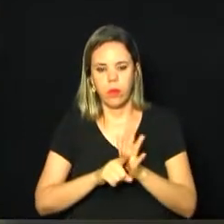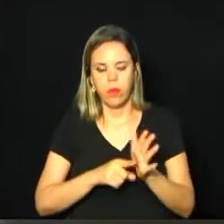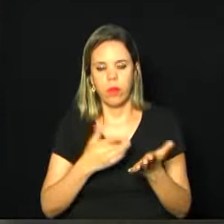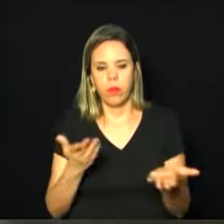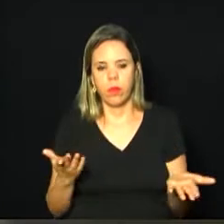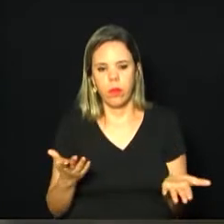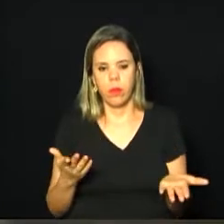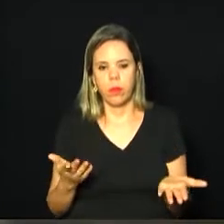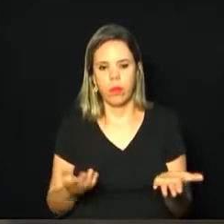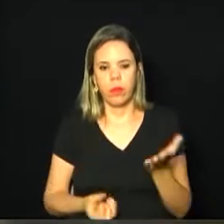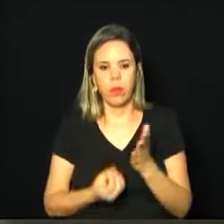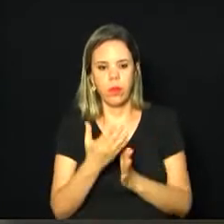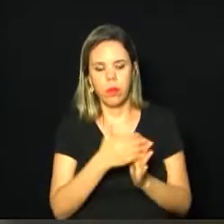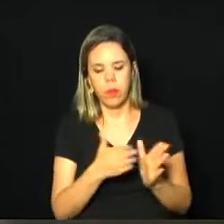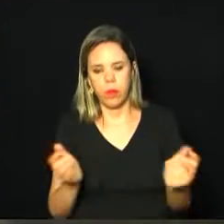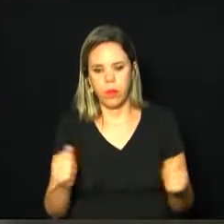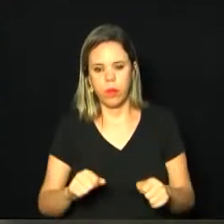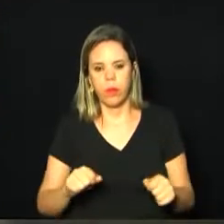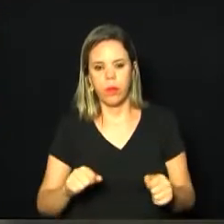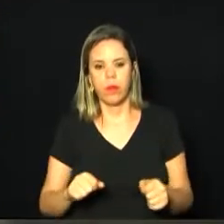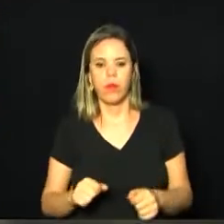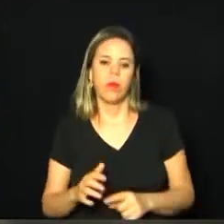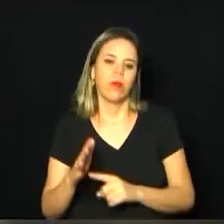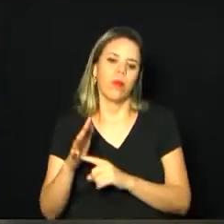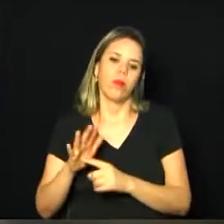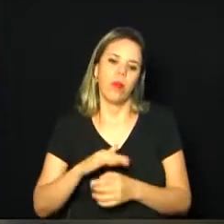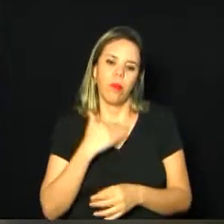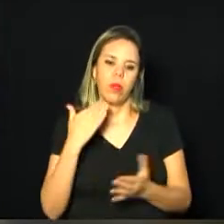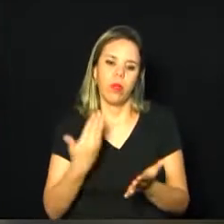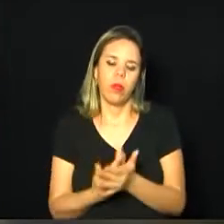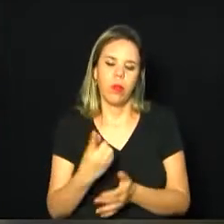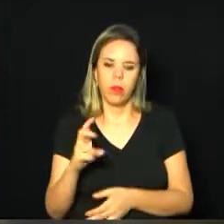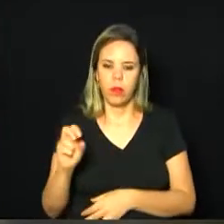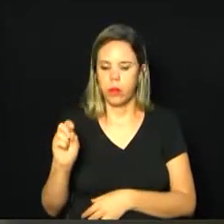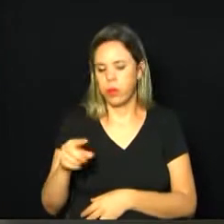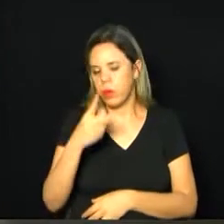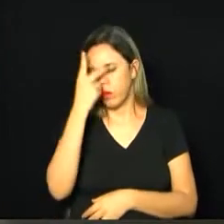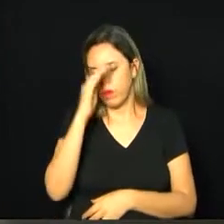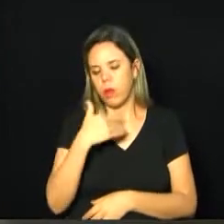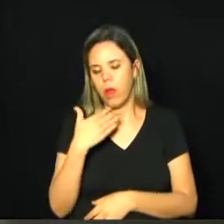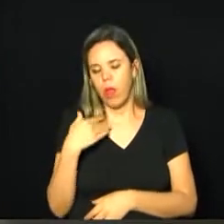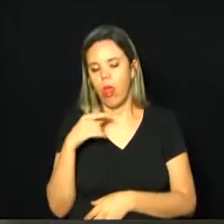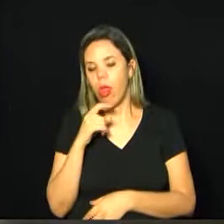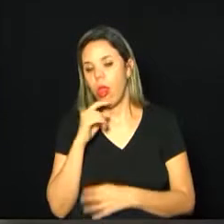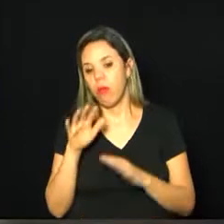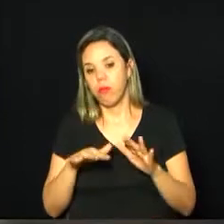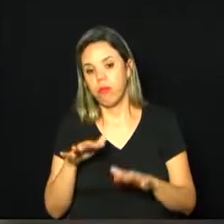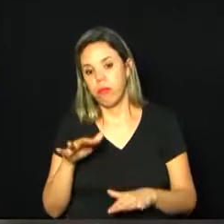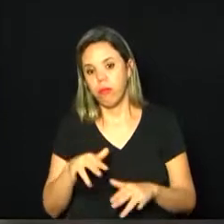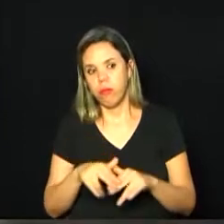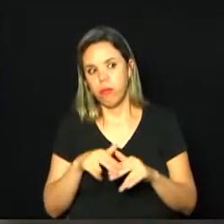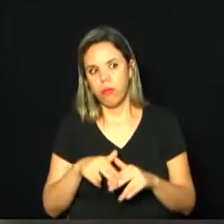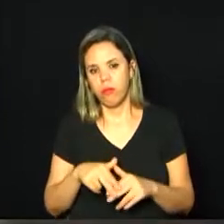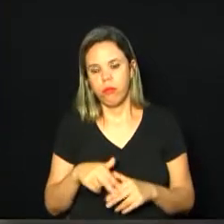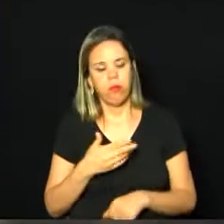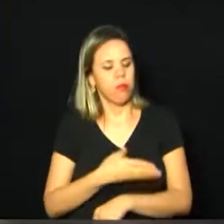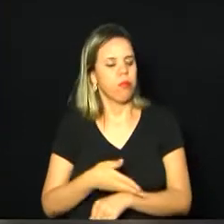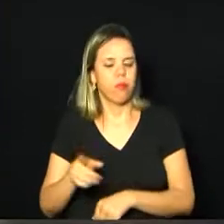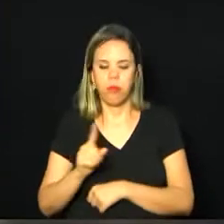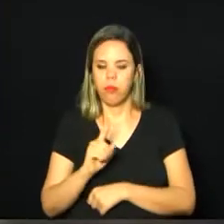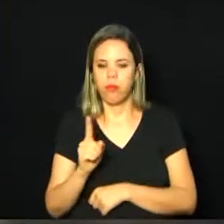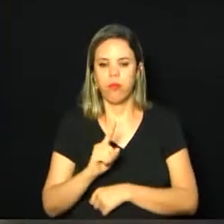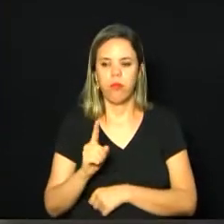assim climáticas estão acontecendo podem matar até 150 mil pessoas ou de calor ou de frio distante para gente não tá acostumado